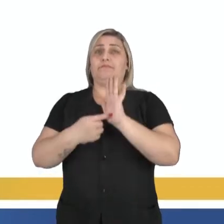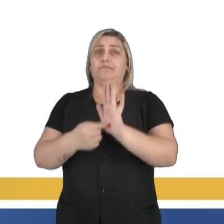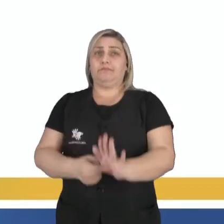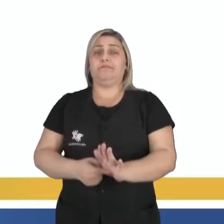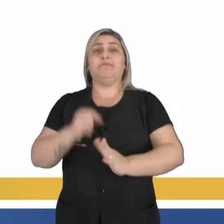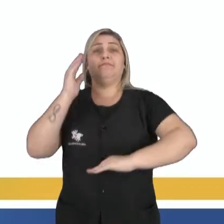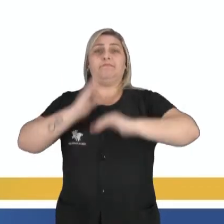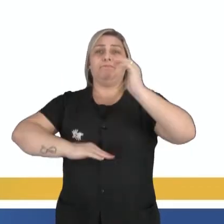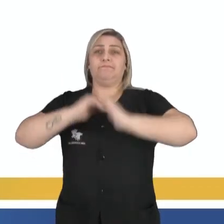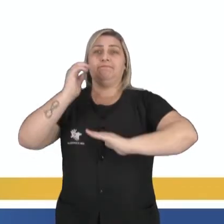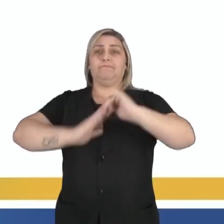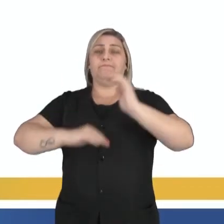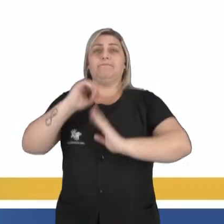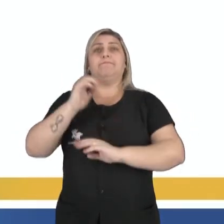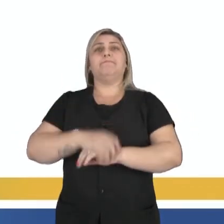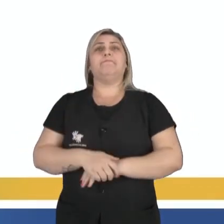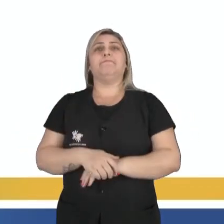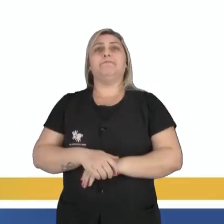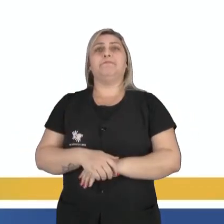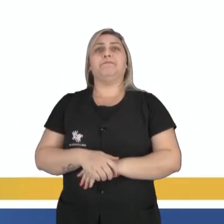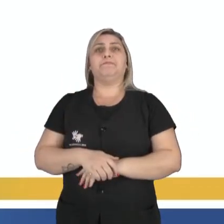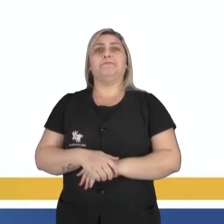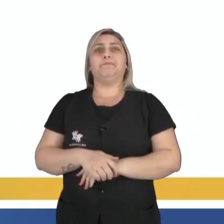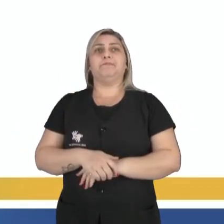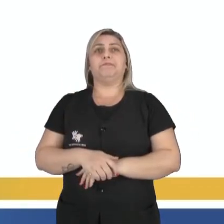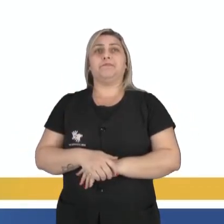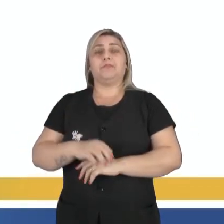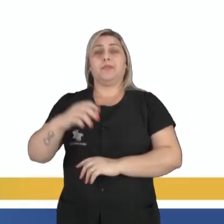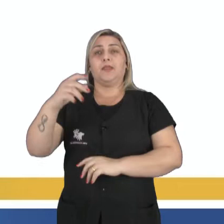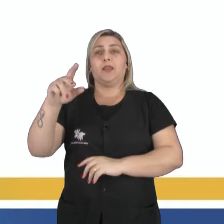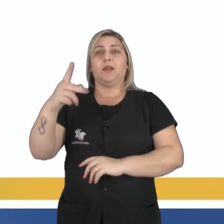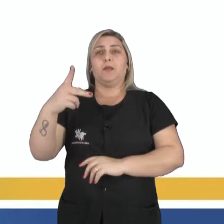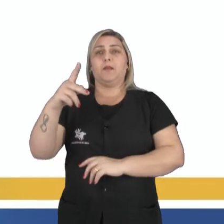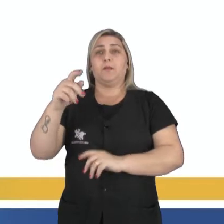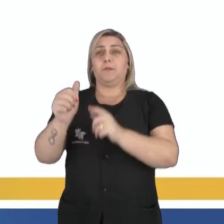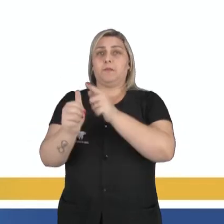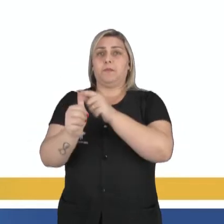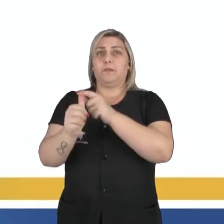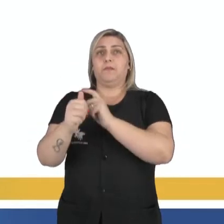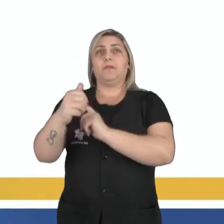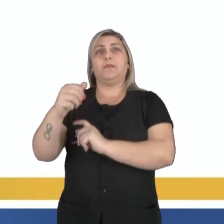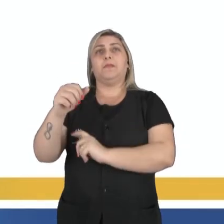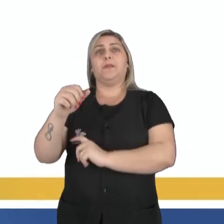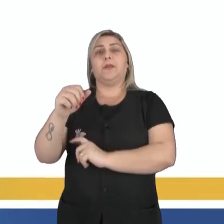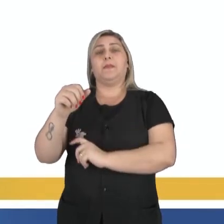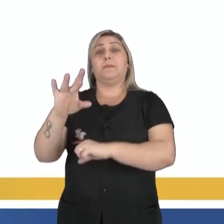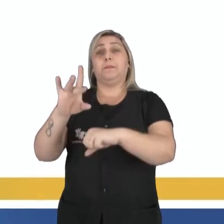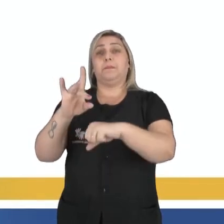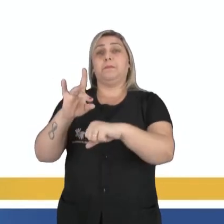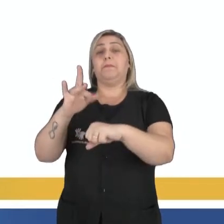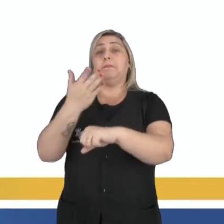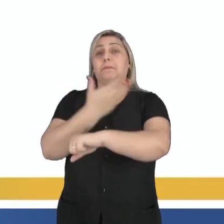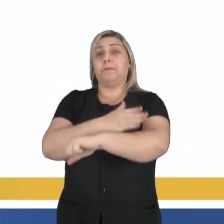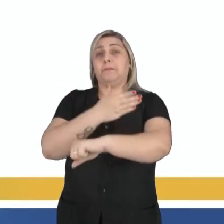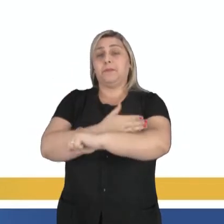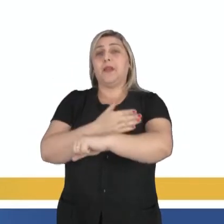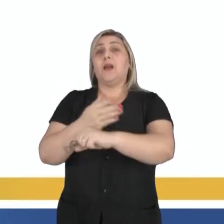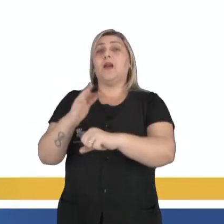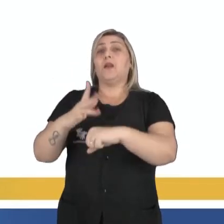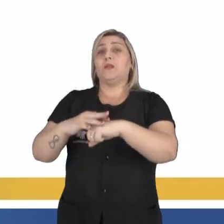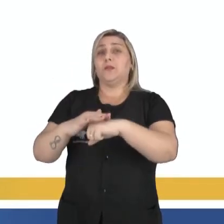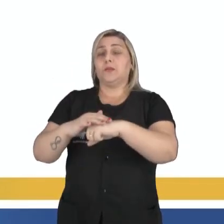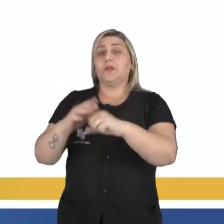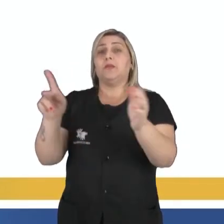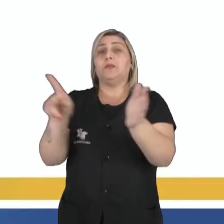por profissionais da área. BlackBerry Thumb, ou polegar BlackBerry, em tradução literal. Isso é praticamente uma